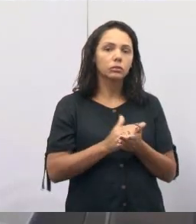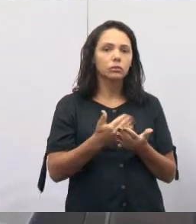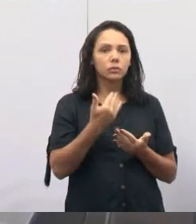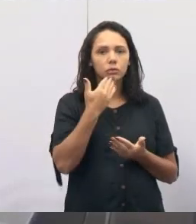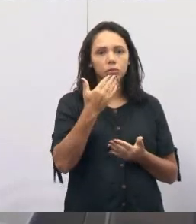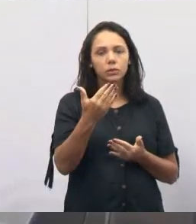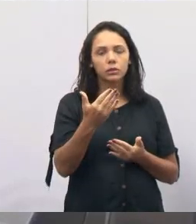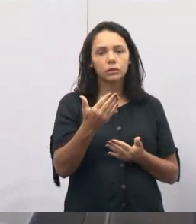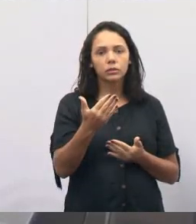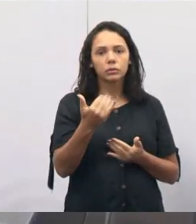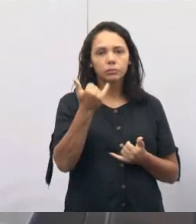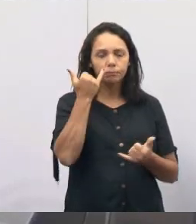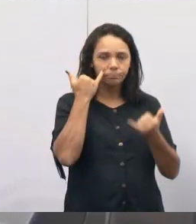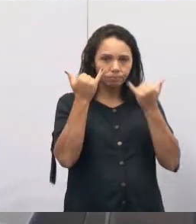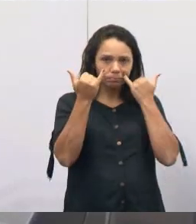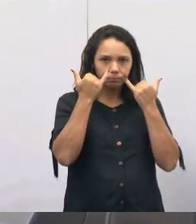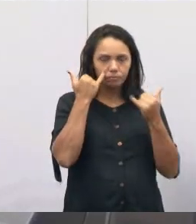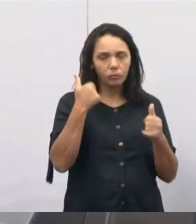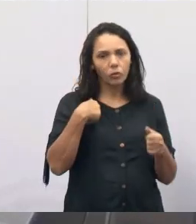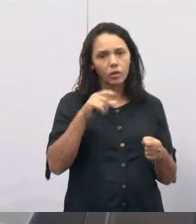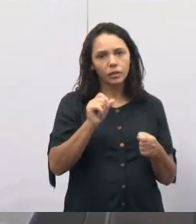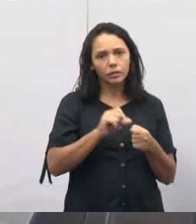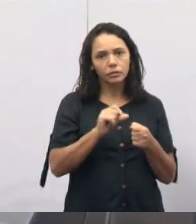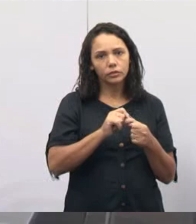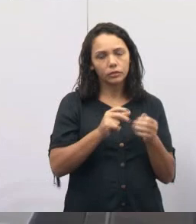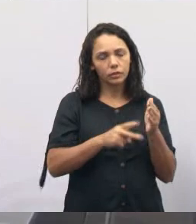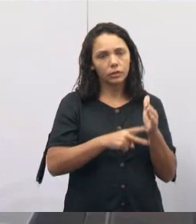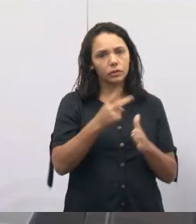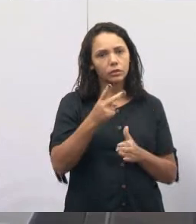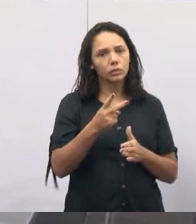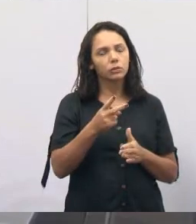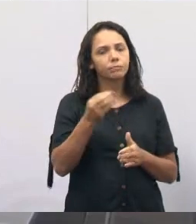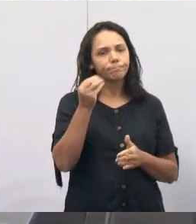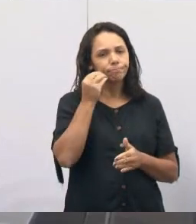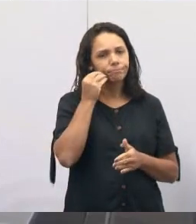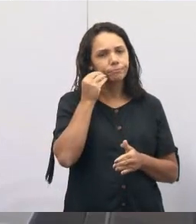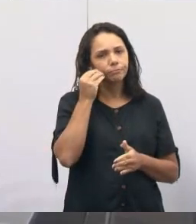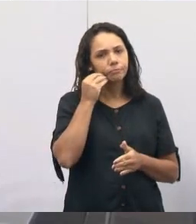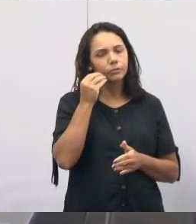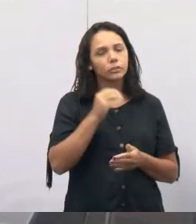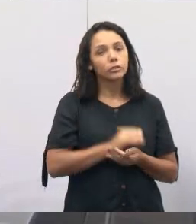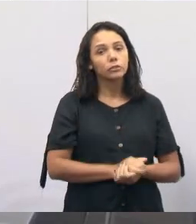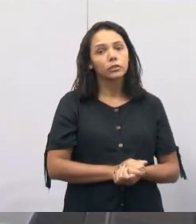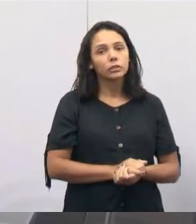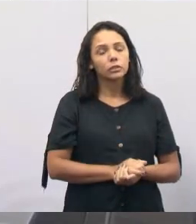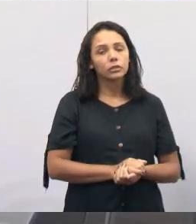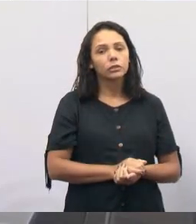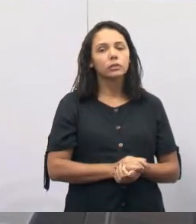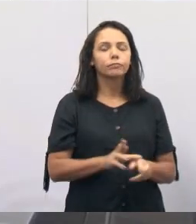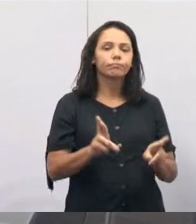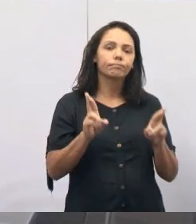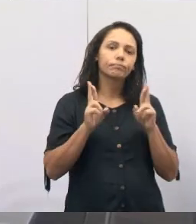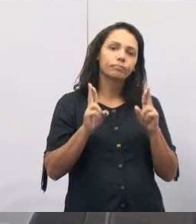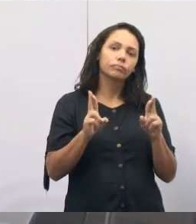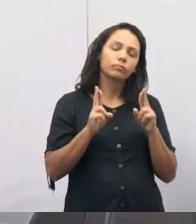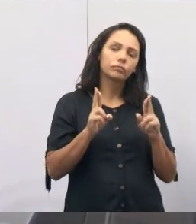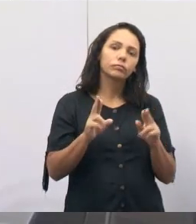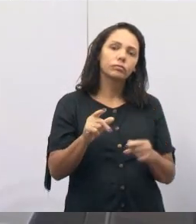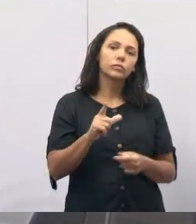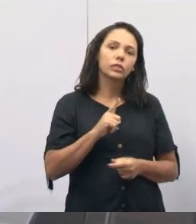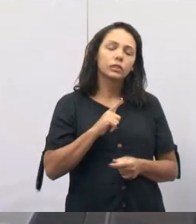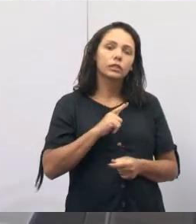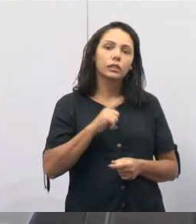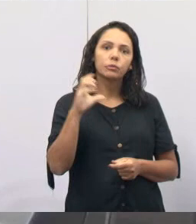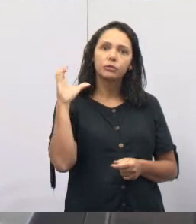de informações, é a segunda vez que eu entro nesse assunto com a administração pública e espero que a gente tenha,